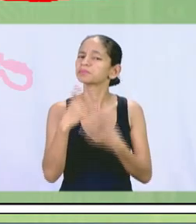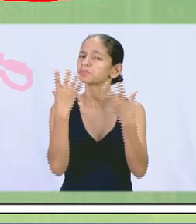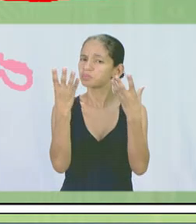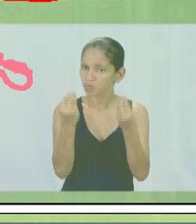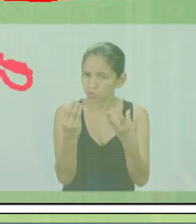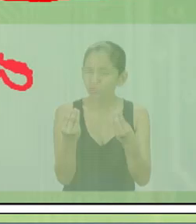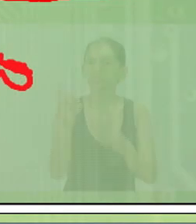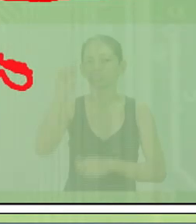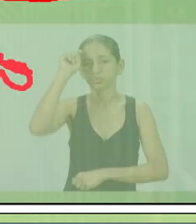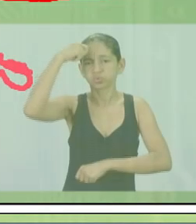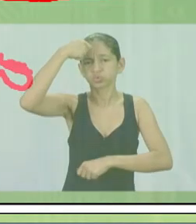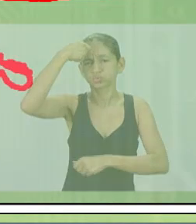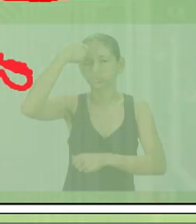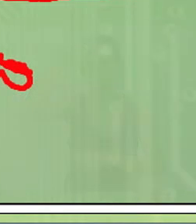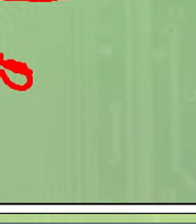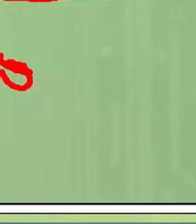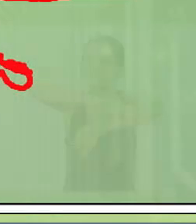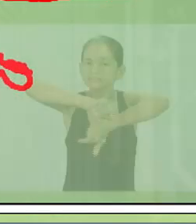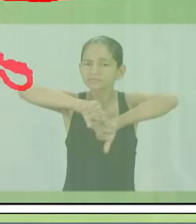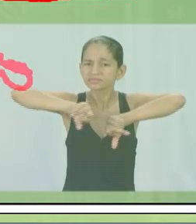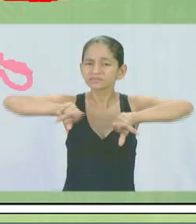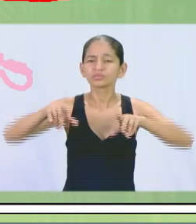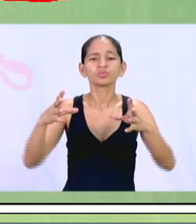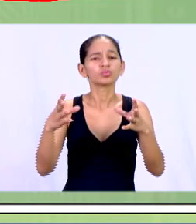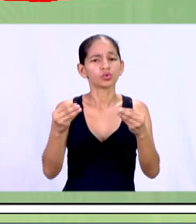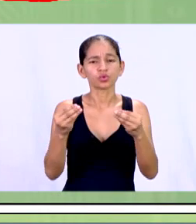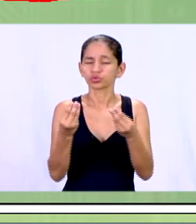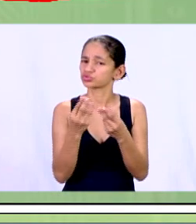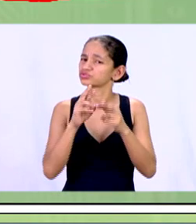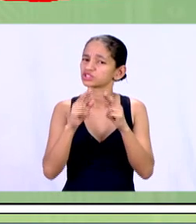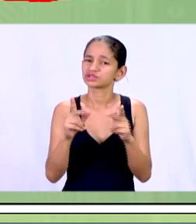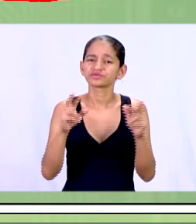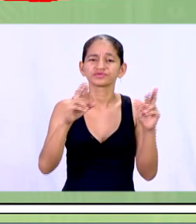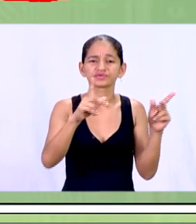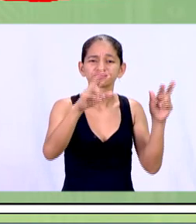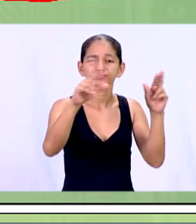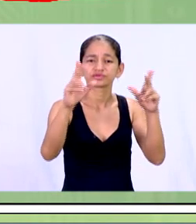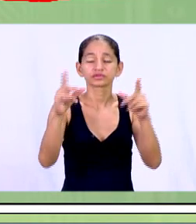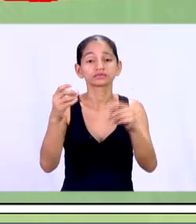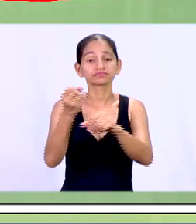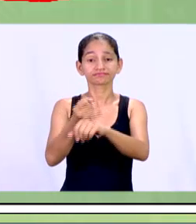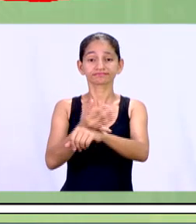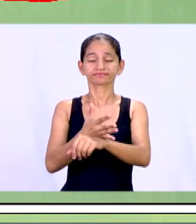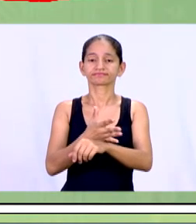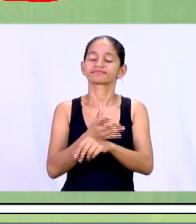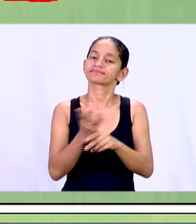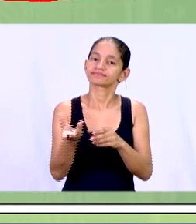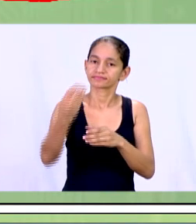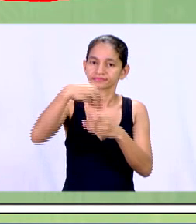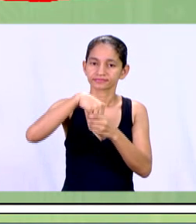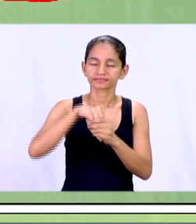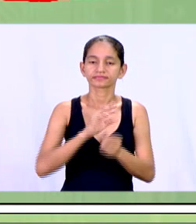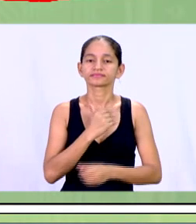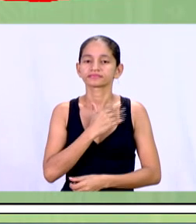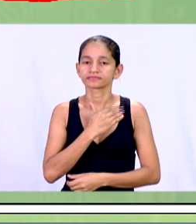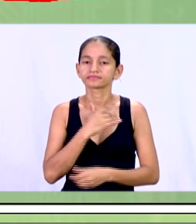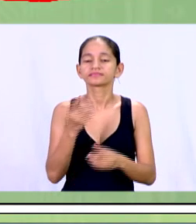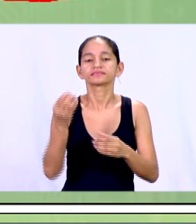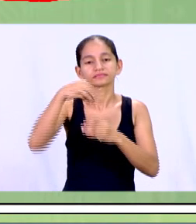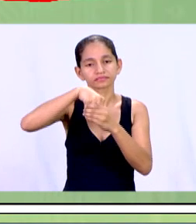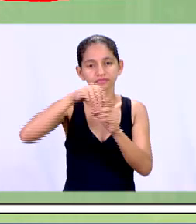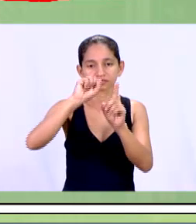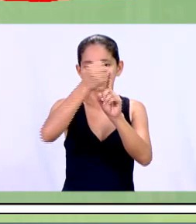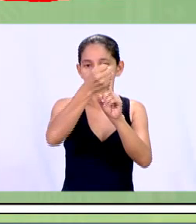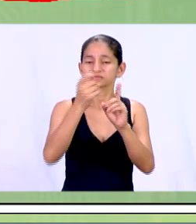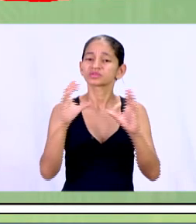né? Do racismo, do etnocentrismo e outros sentimentos que ocorrem na nossa